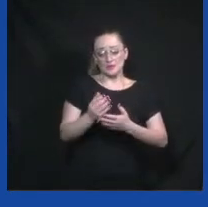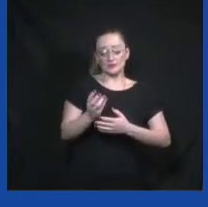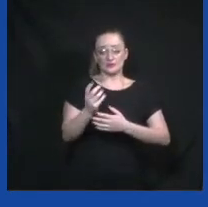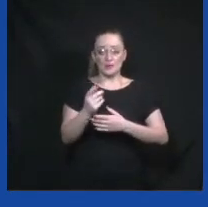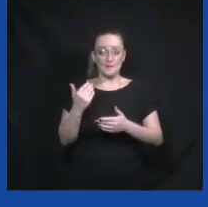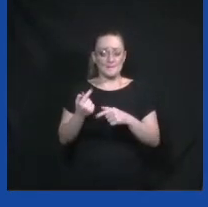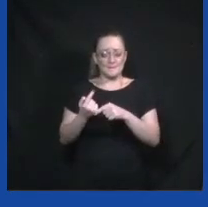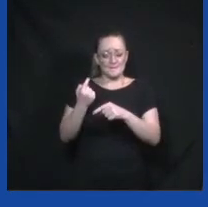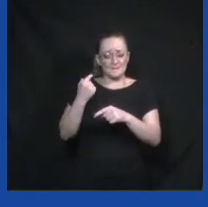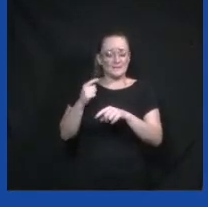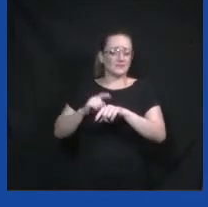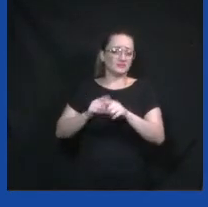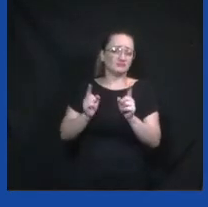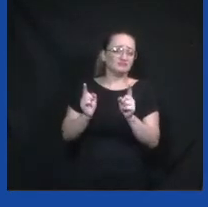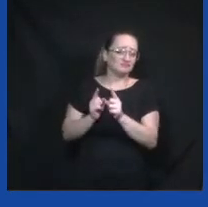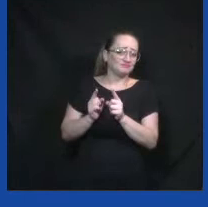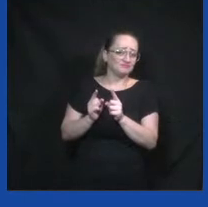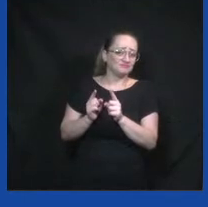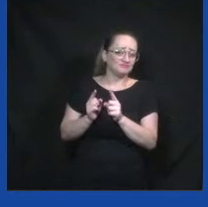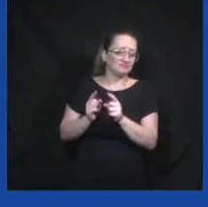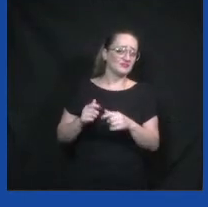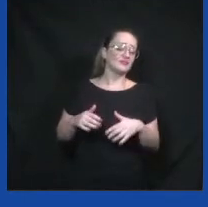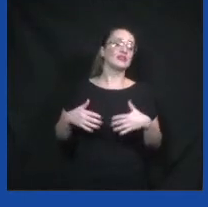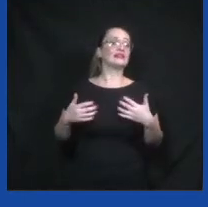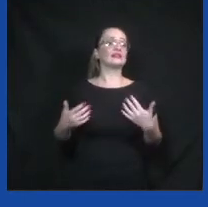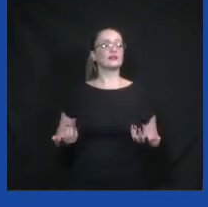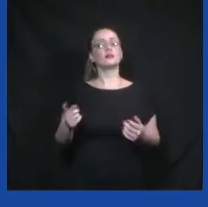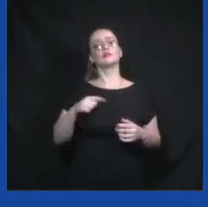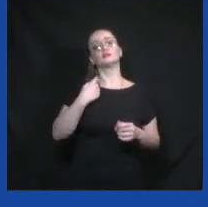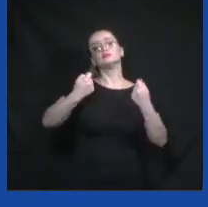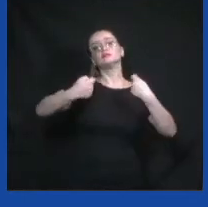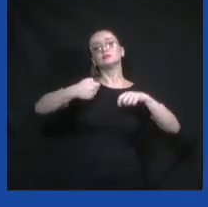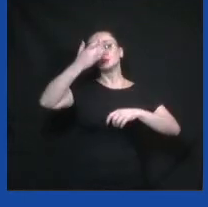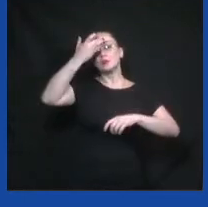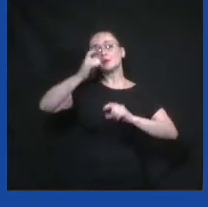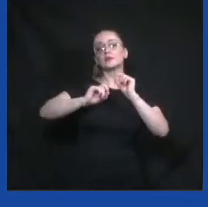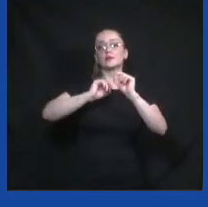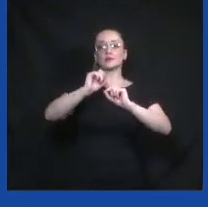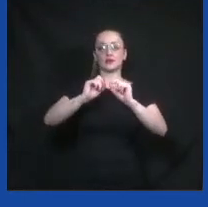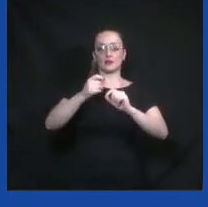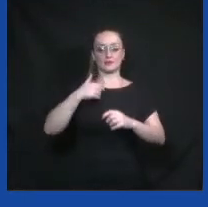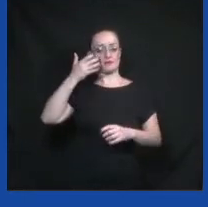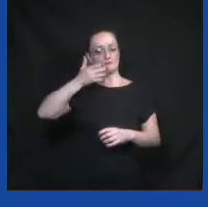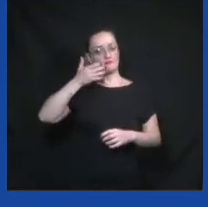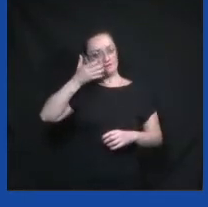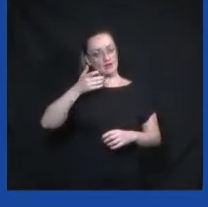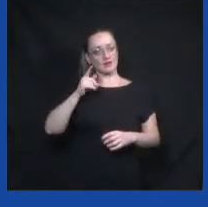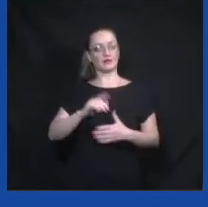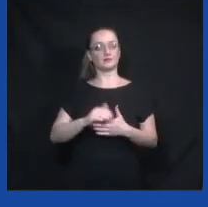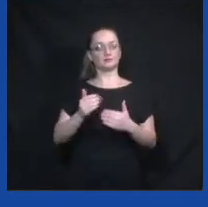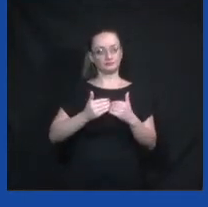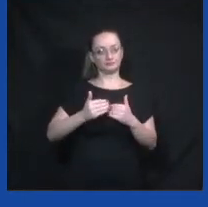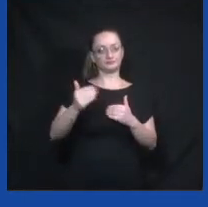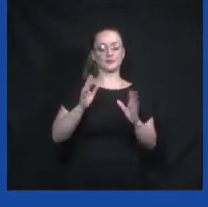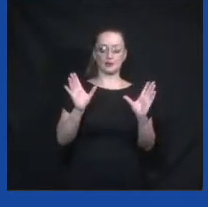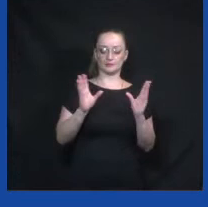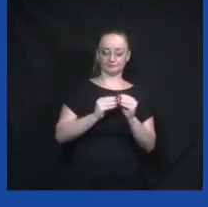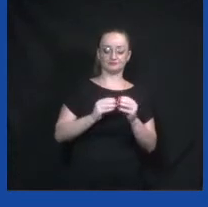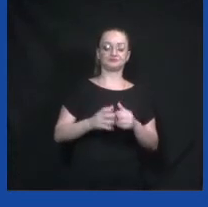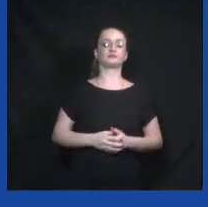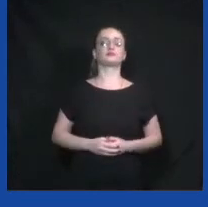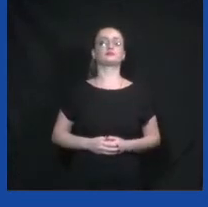pouco tempo e nem qualificamos ainda. Então, a gente tem que entender, eu acho que essa é a minha fala aqui para eu já começar para encerrar,